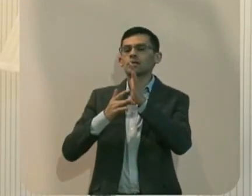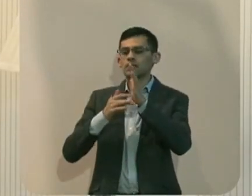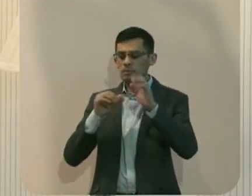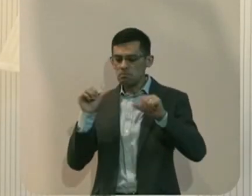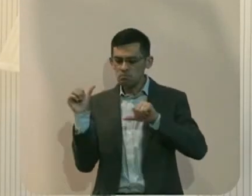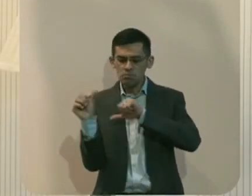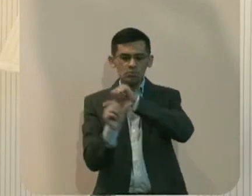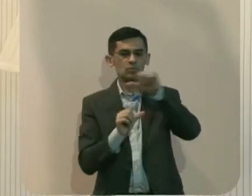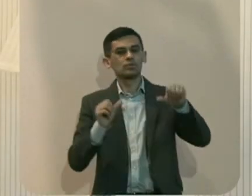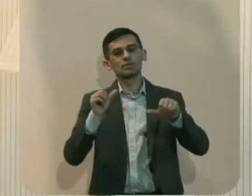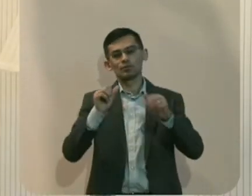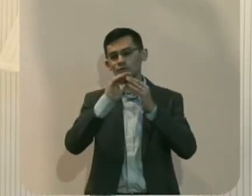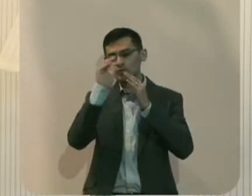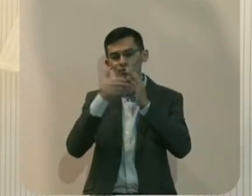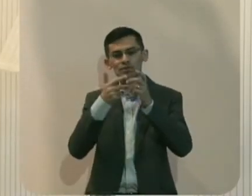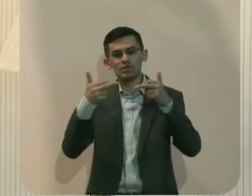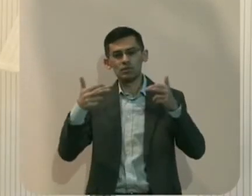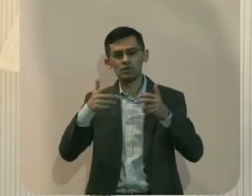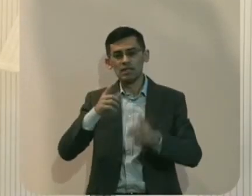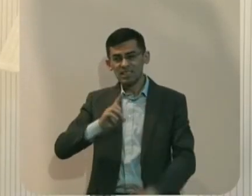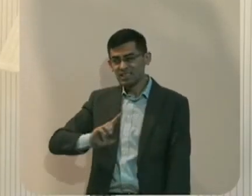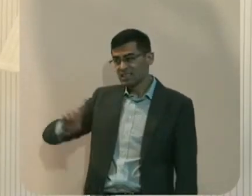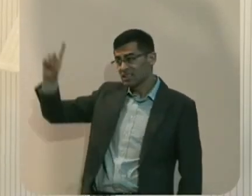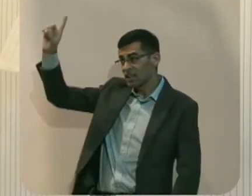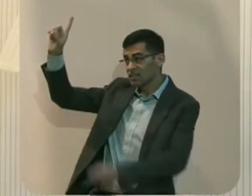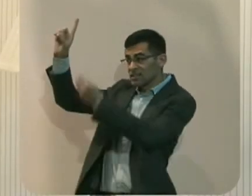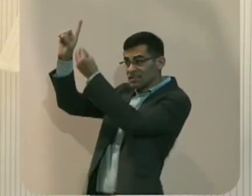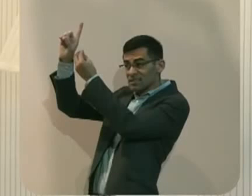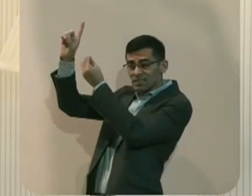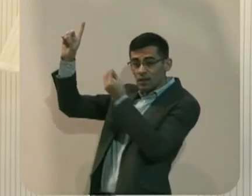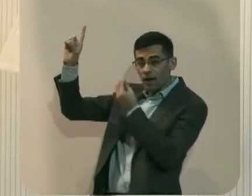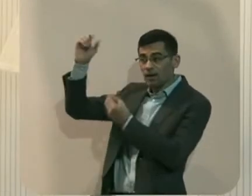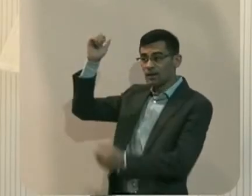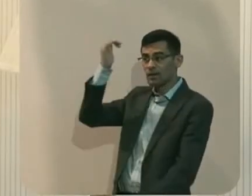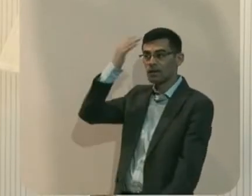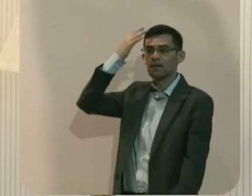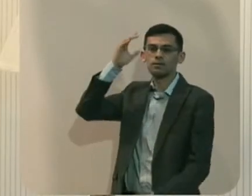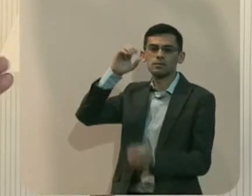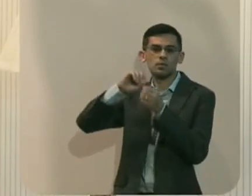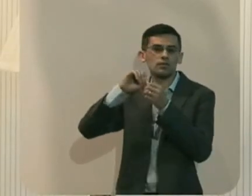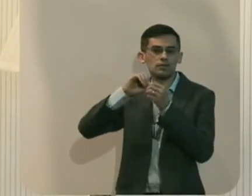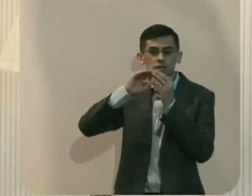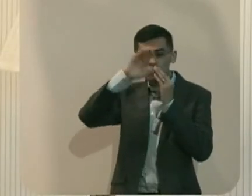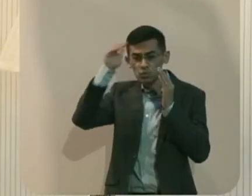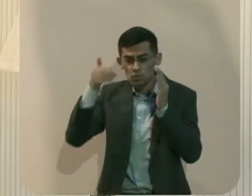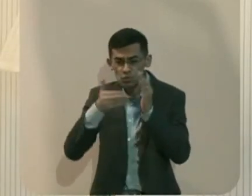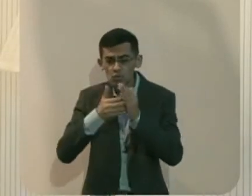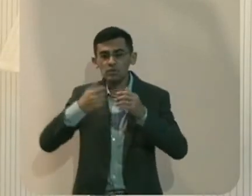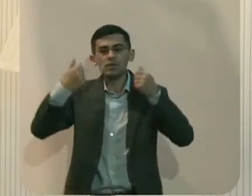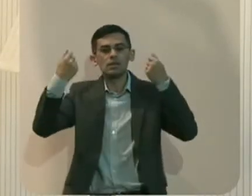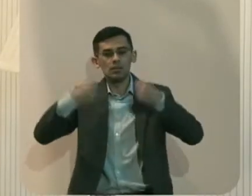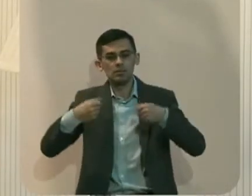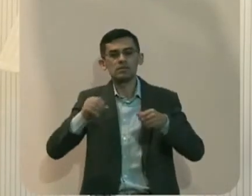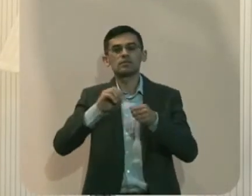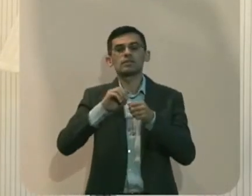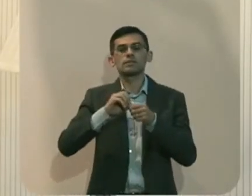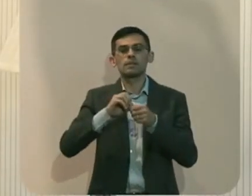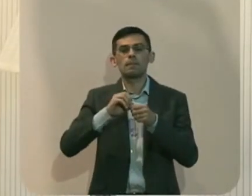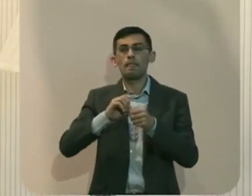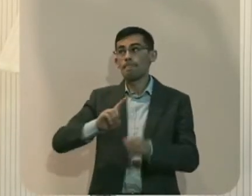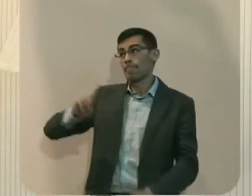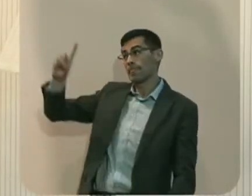os métodos. É dele que vem graça para a gente fazer tudo que precisa ser feito. É dele que